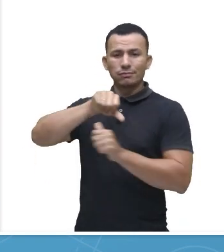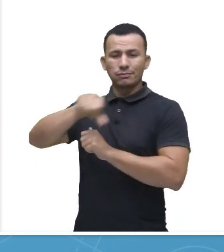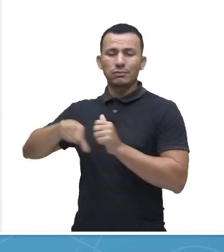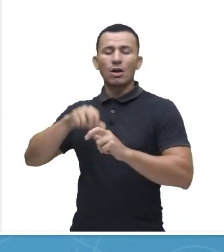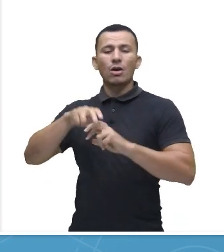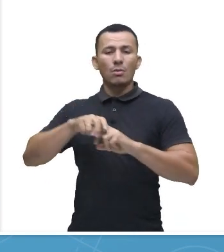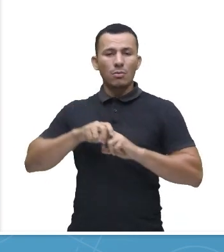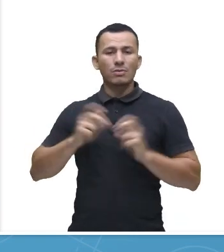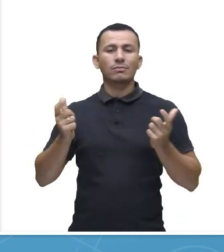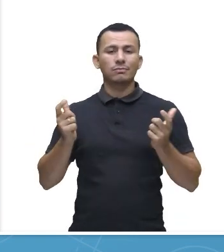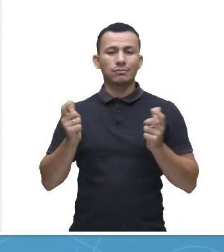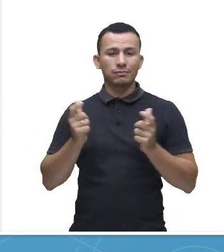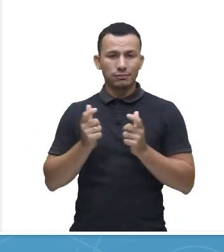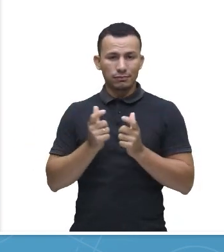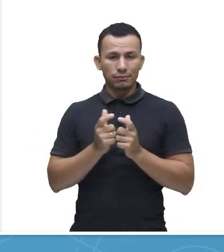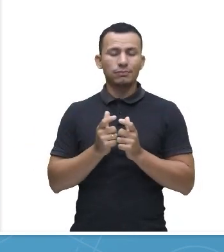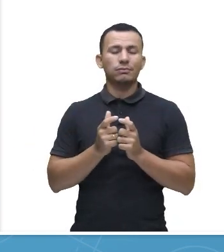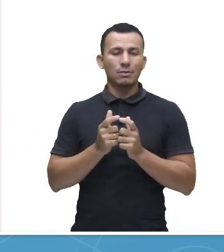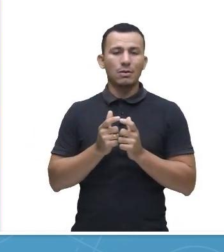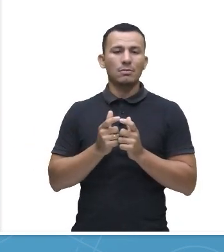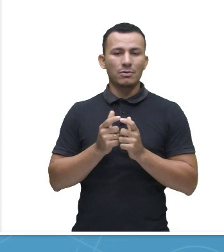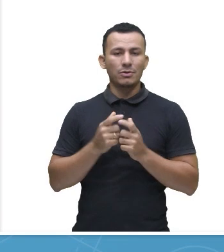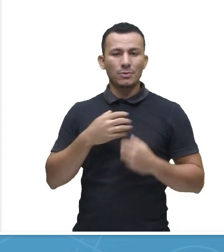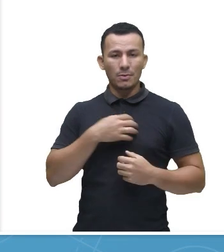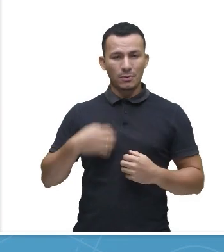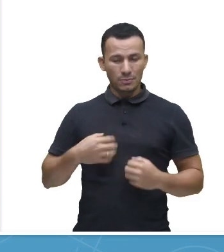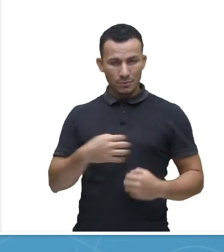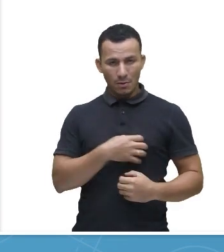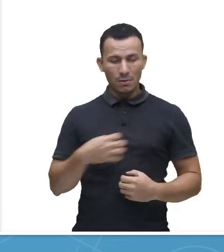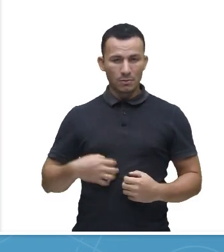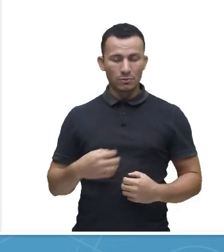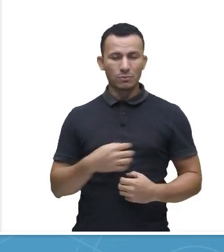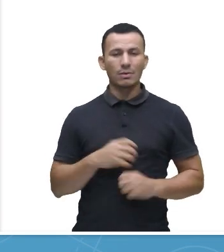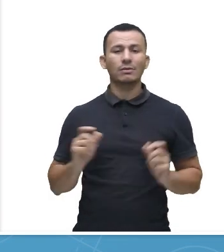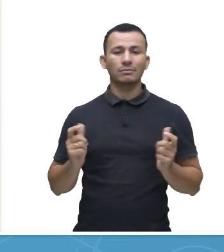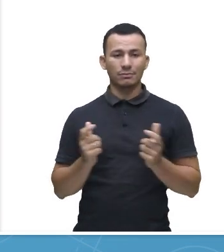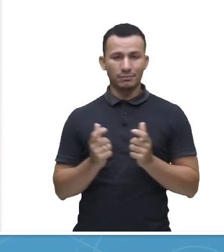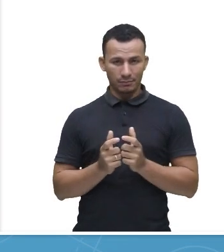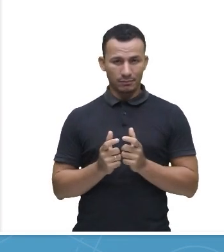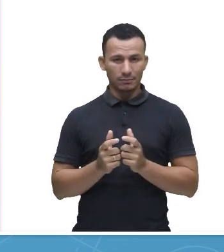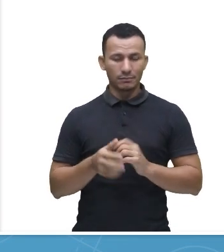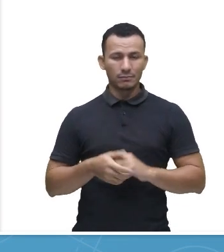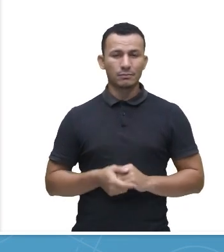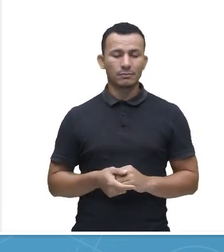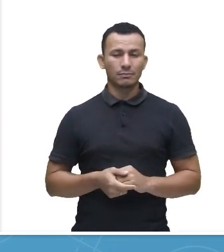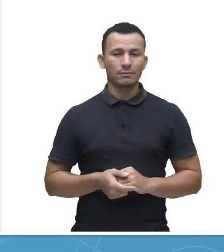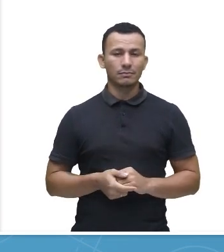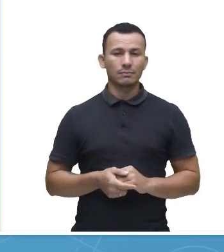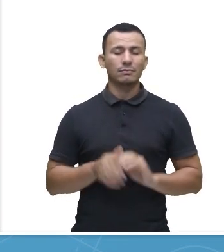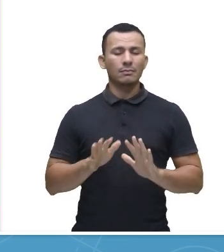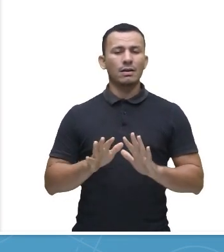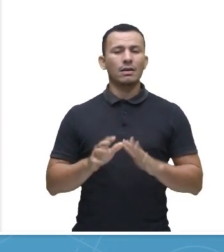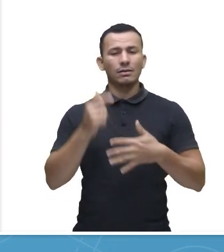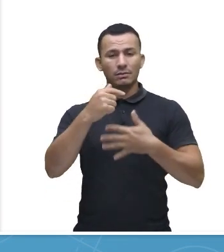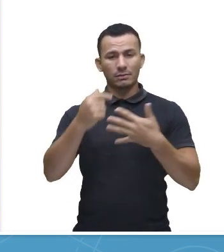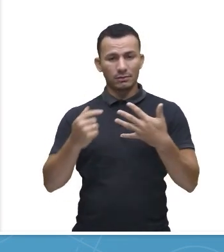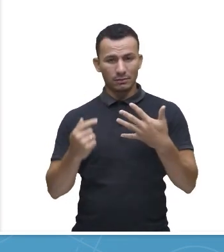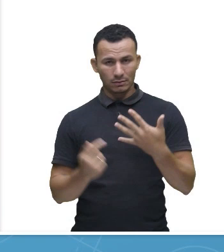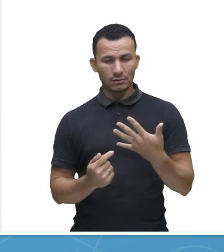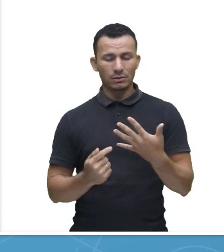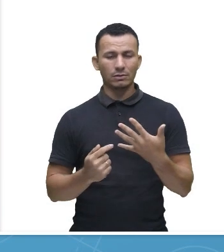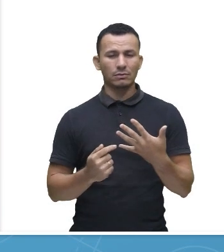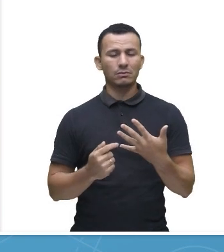acabam por prejudicar o funcionamento dos órgãos e do organismo em geral. qual das alternativas abaixo